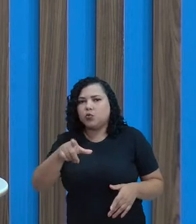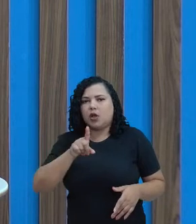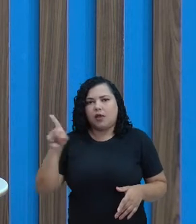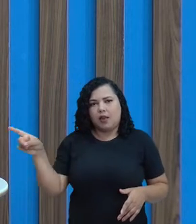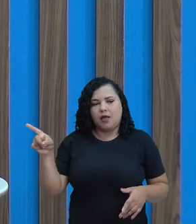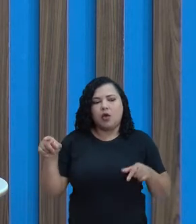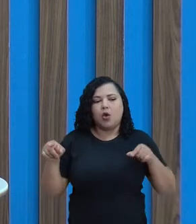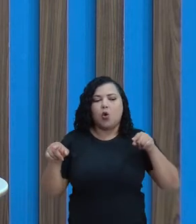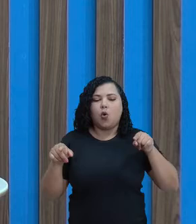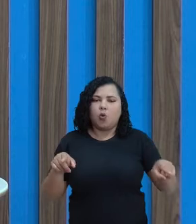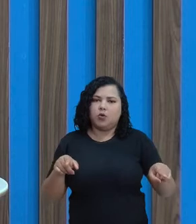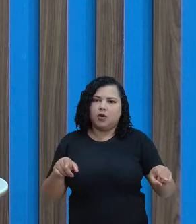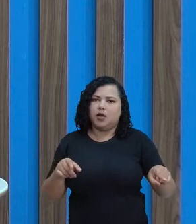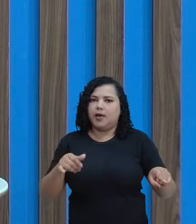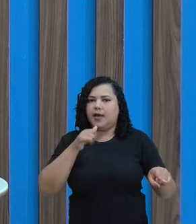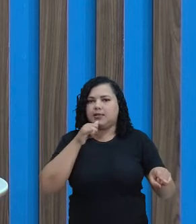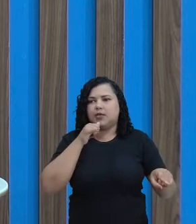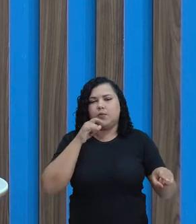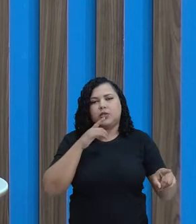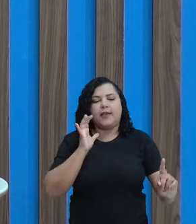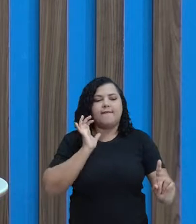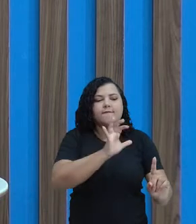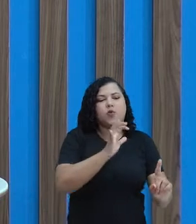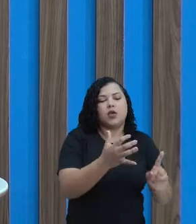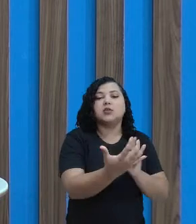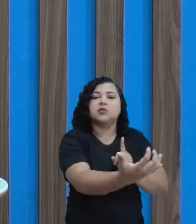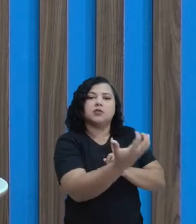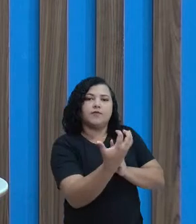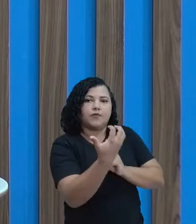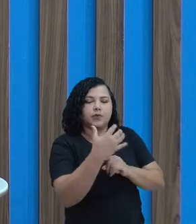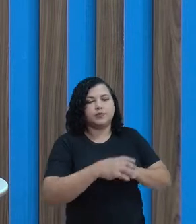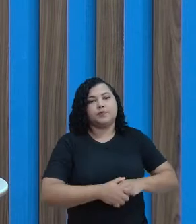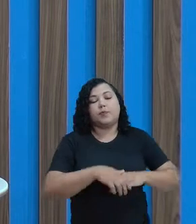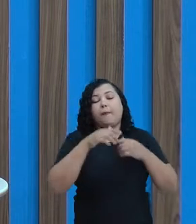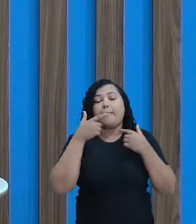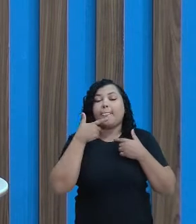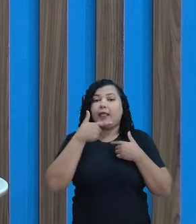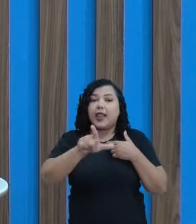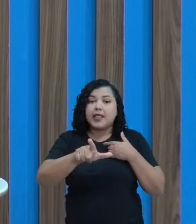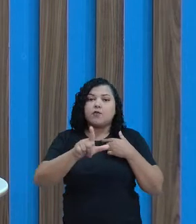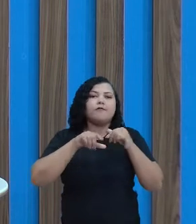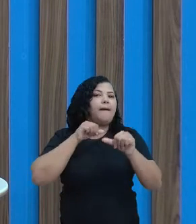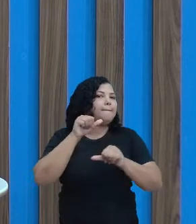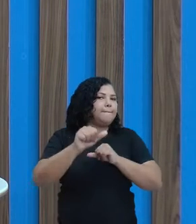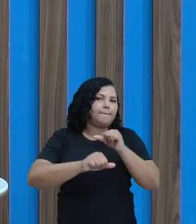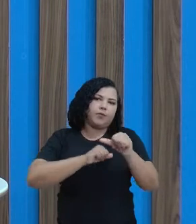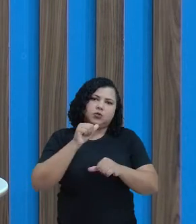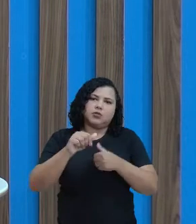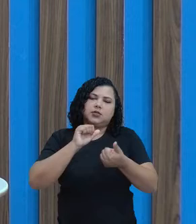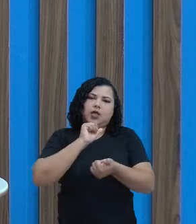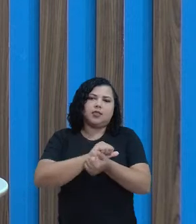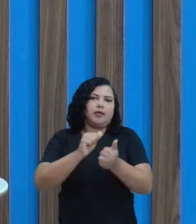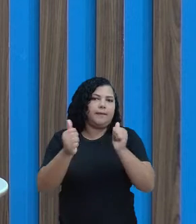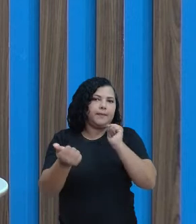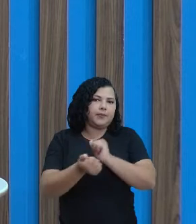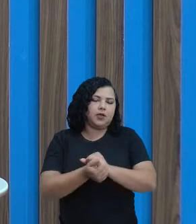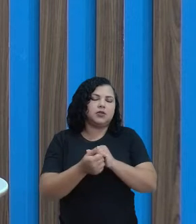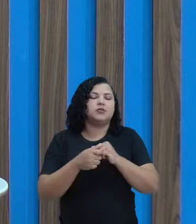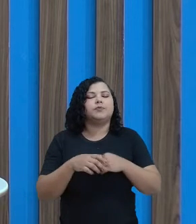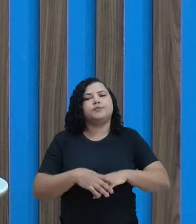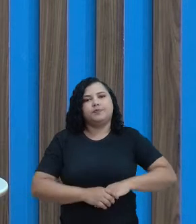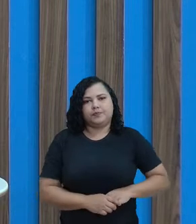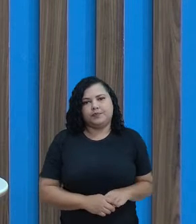nativo que vai sofrer essa influência. As línguas, elas vão mudando, minha gente, elas vão se adaptando, elas vão